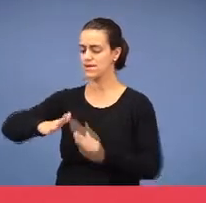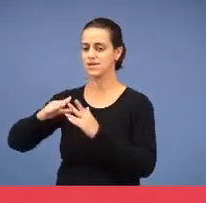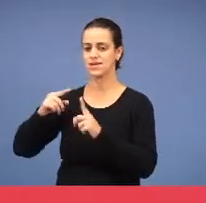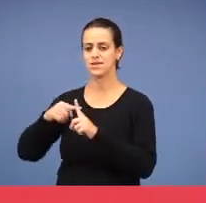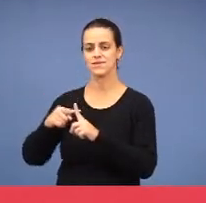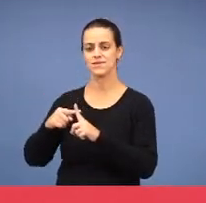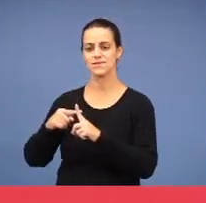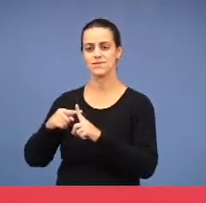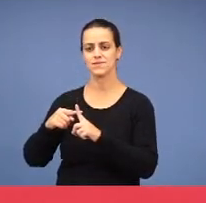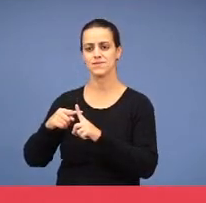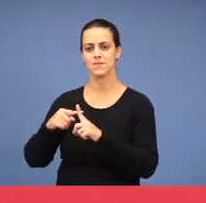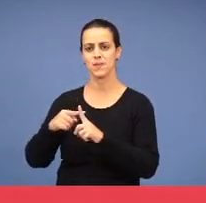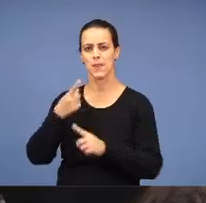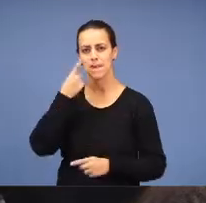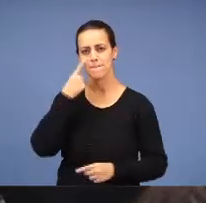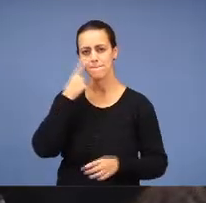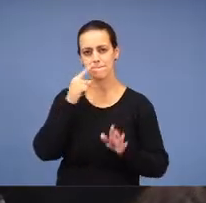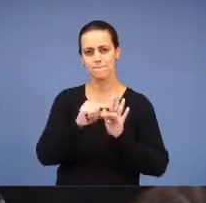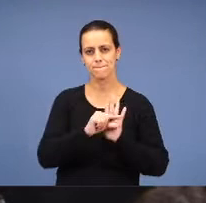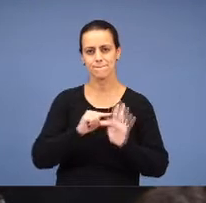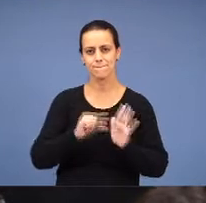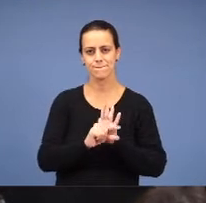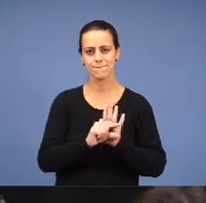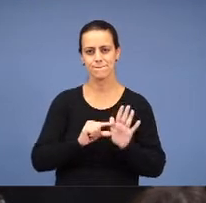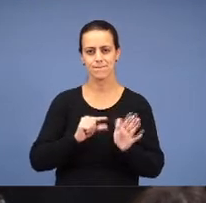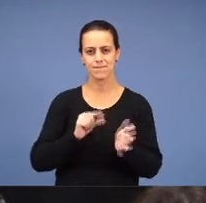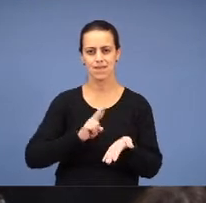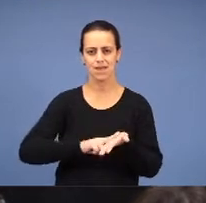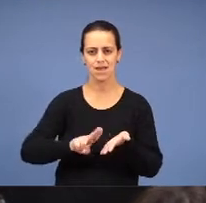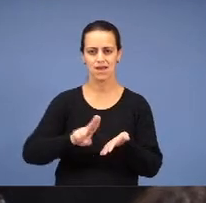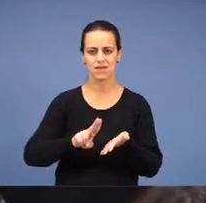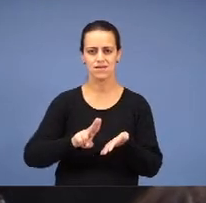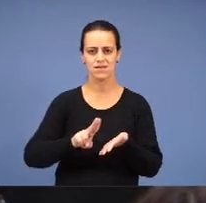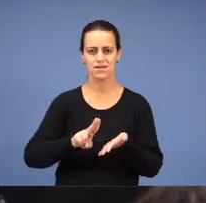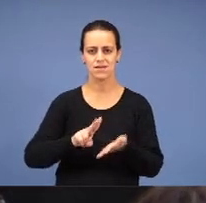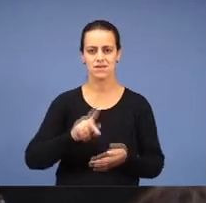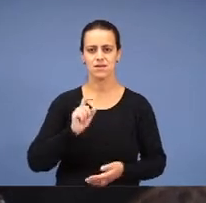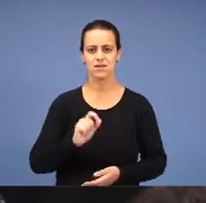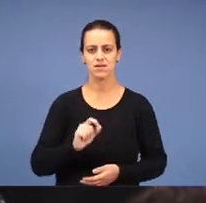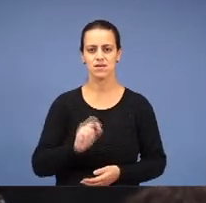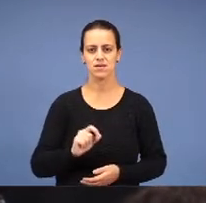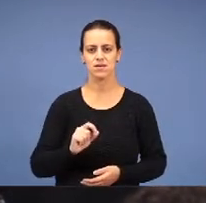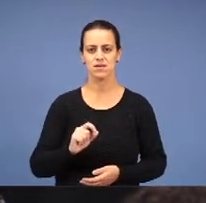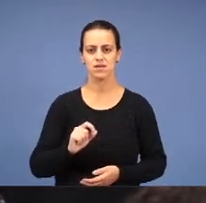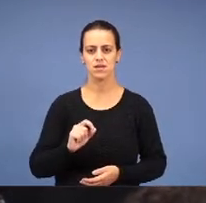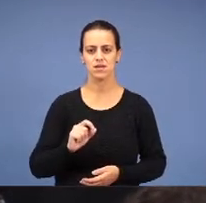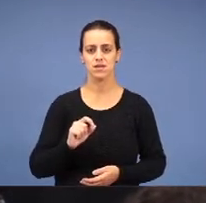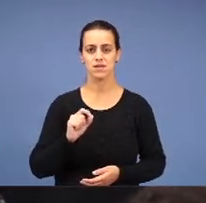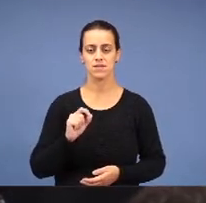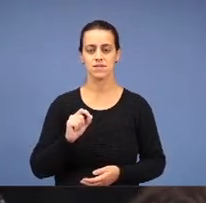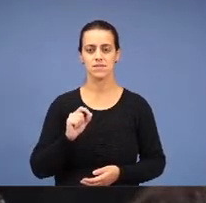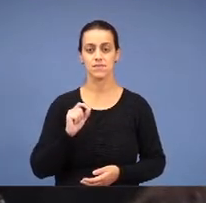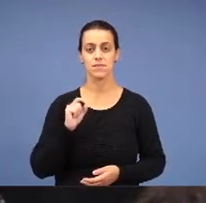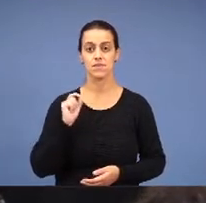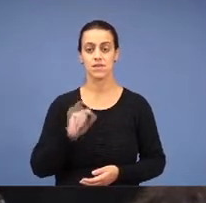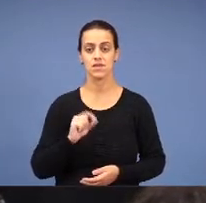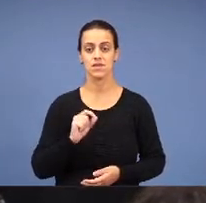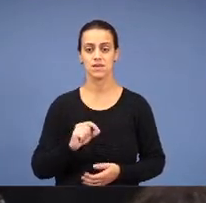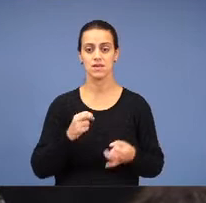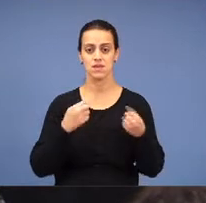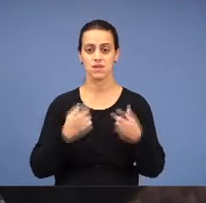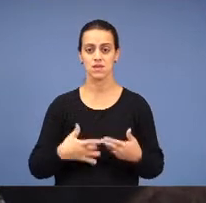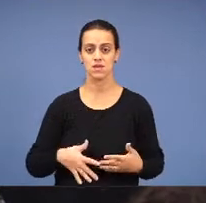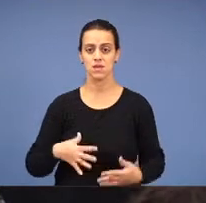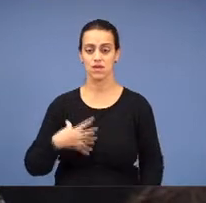logo no primeiro versículo da carta. O que diz assim? Isto diz aquele... Não, isto diz o Filho